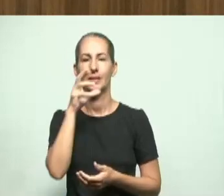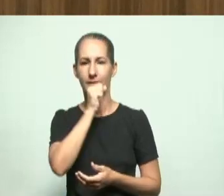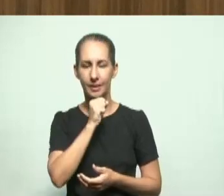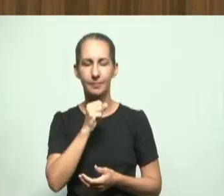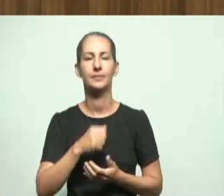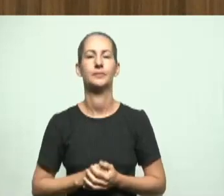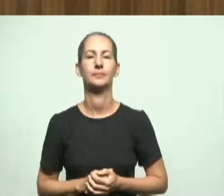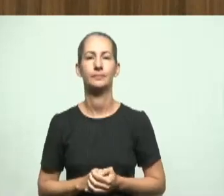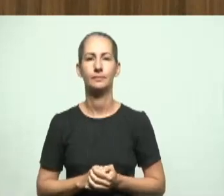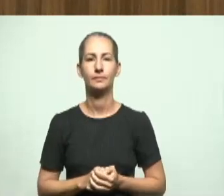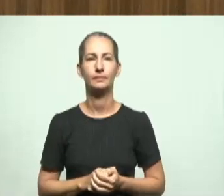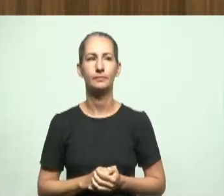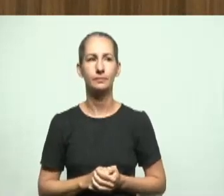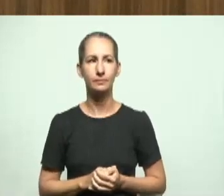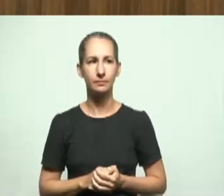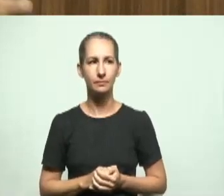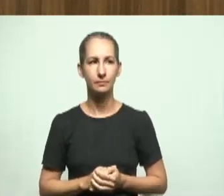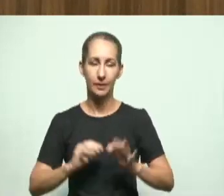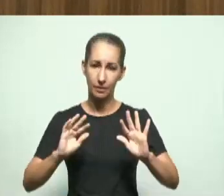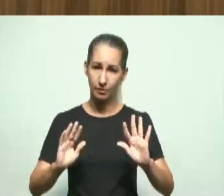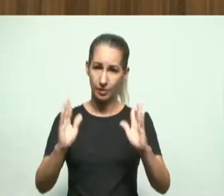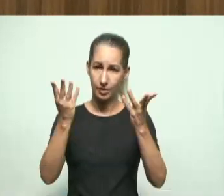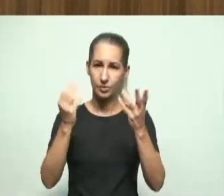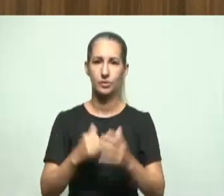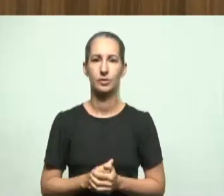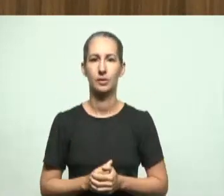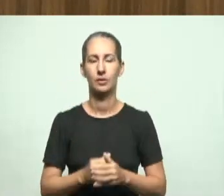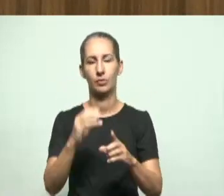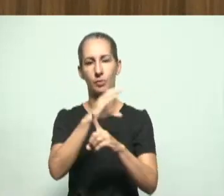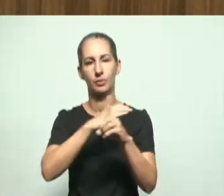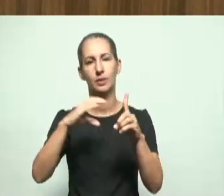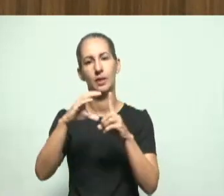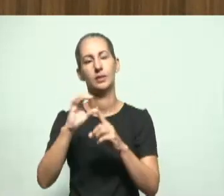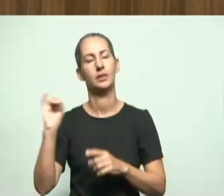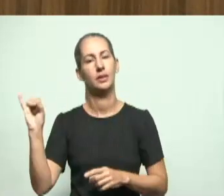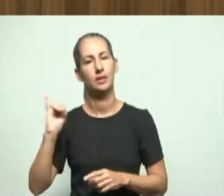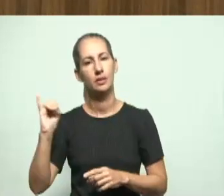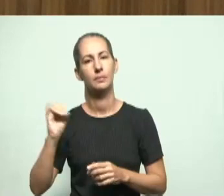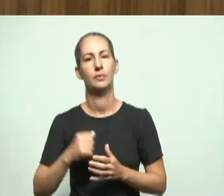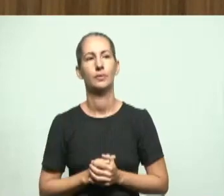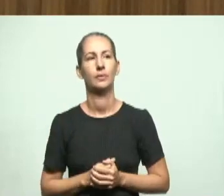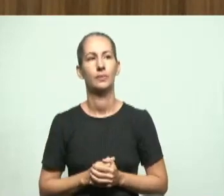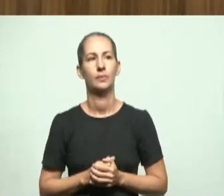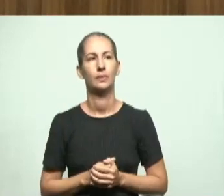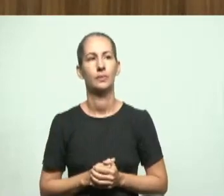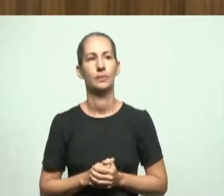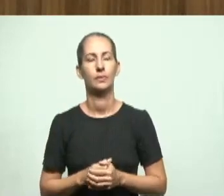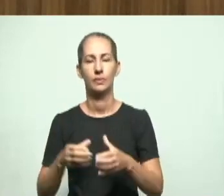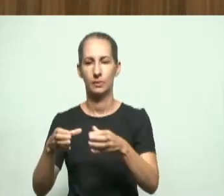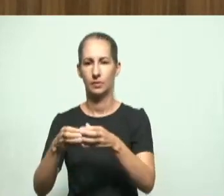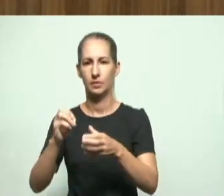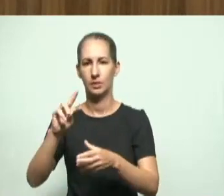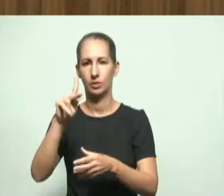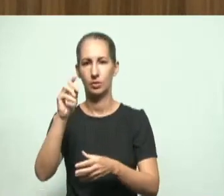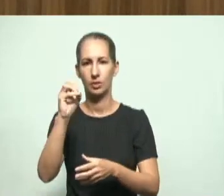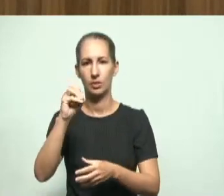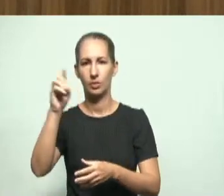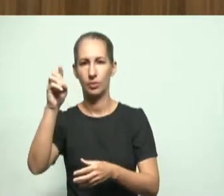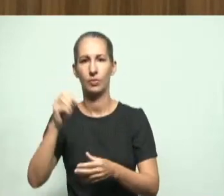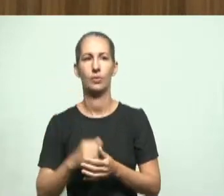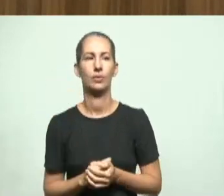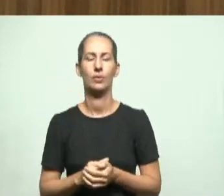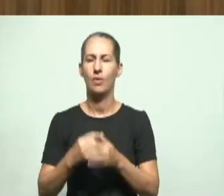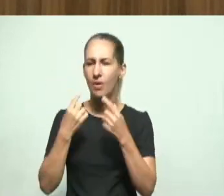faremos uma festa para a comunidade do bairro de Igapó, o Igapó de cima, ali na rua Nossa Senhora do Ó, onde é